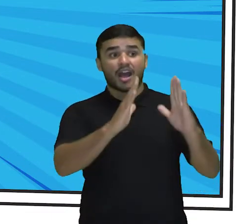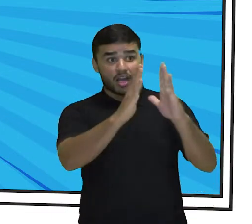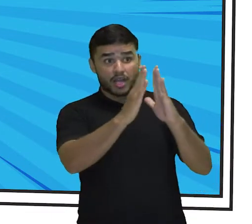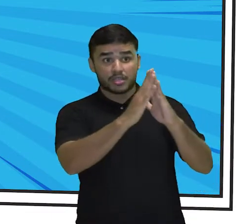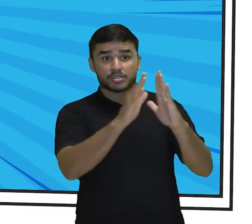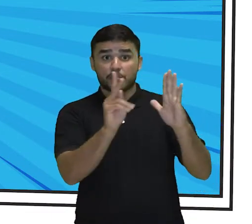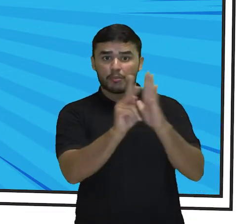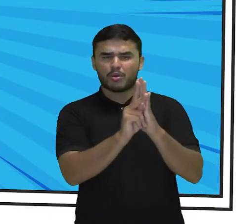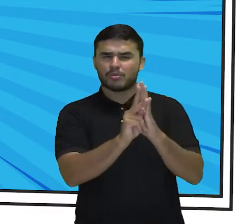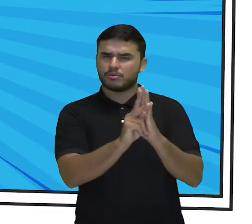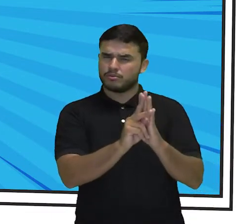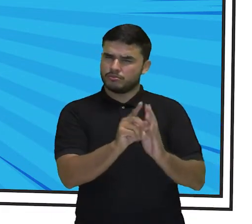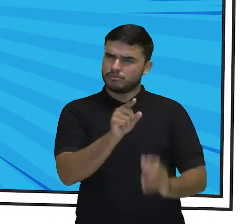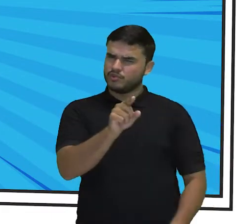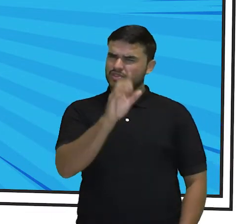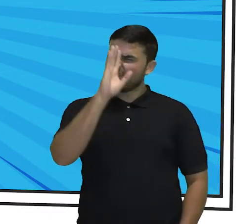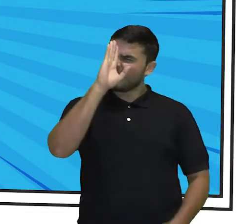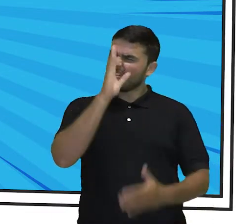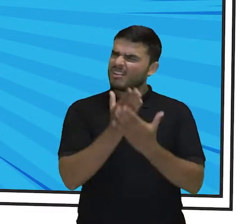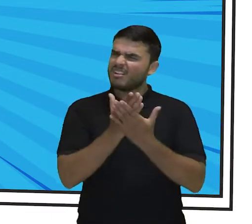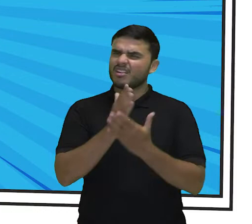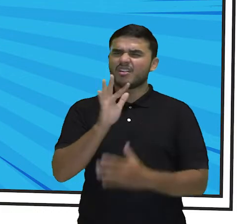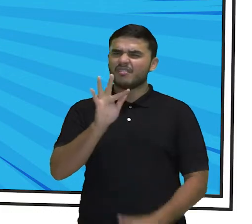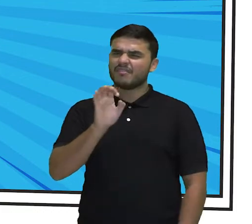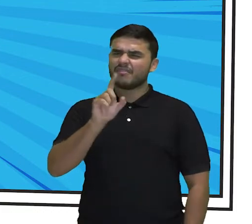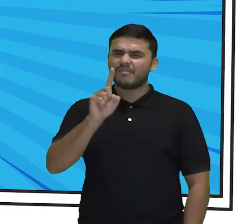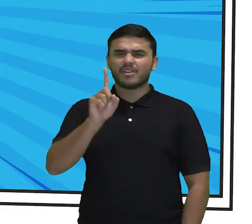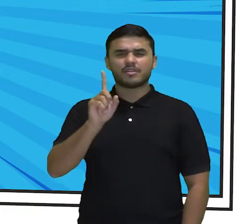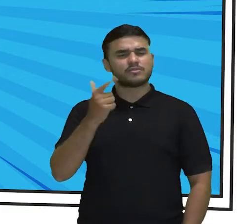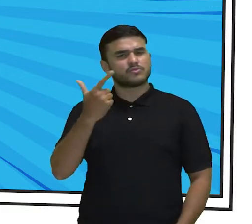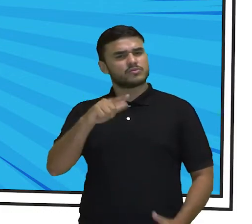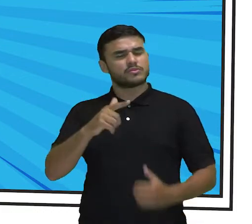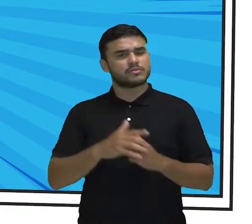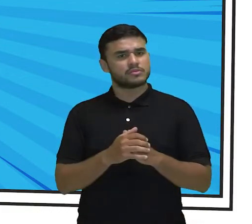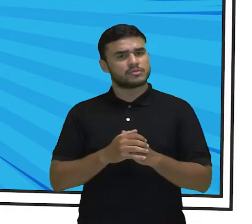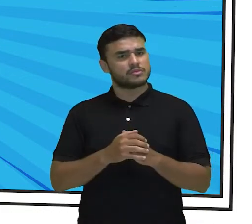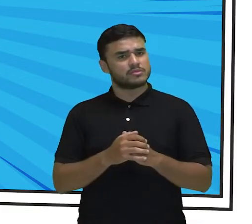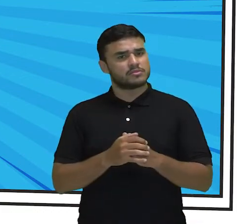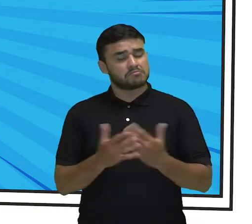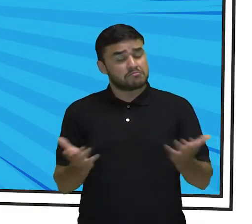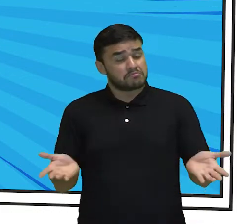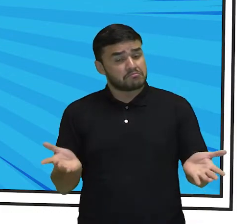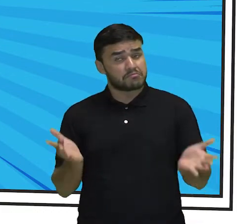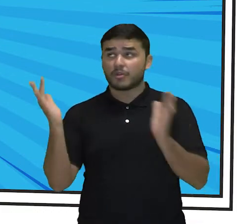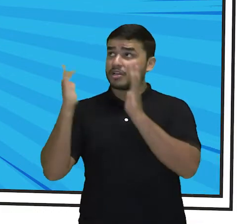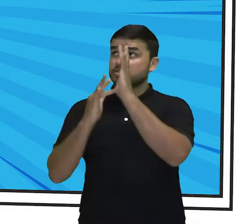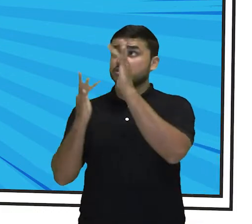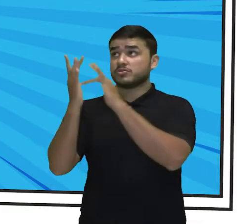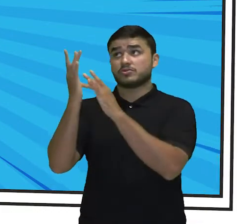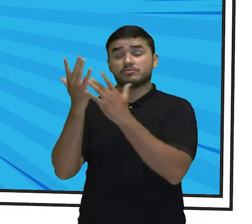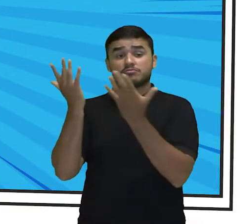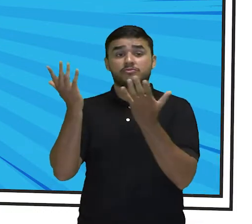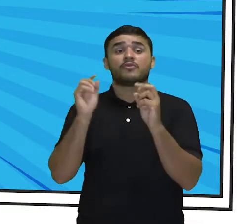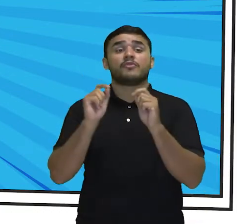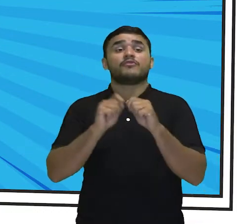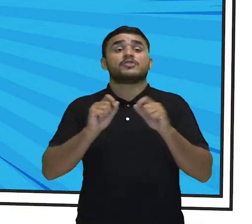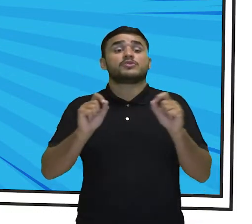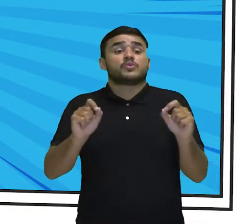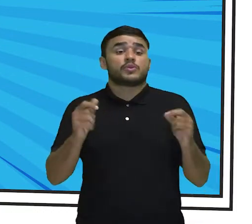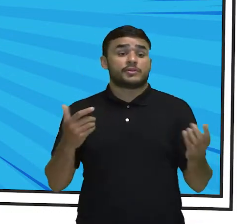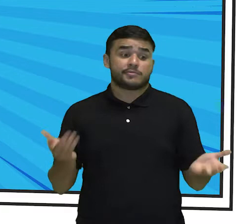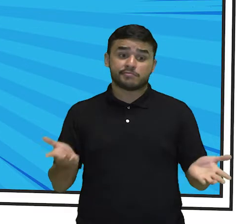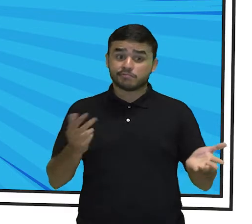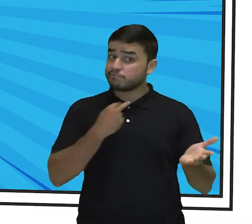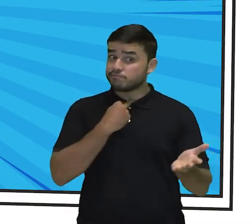eu pensava que você ia ter fé. Você não teve fé, aí agora não deu mais para você. Então o